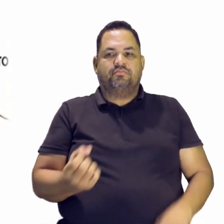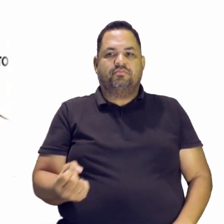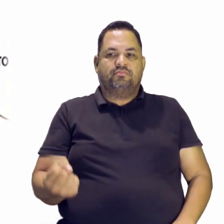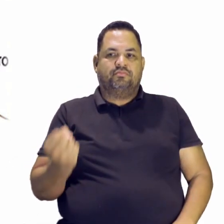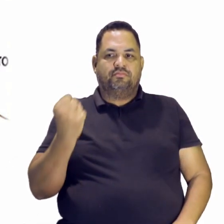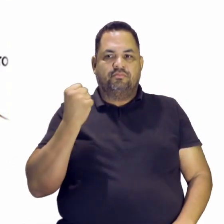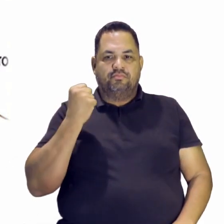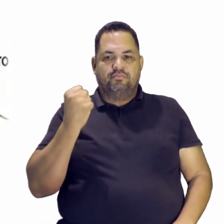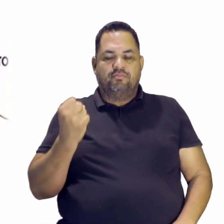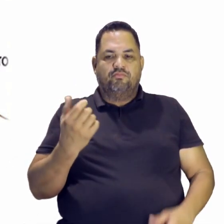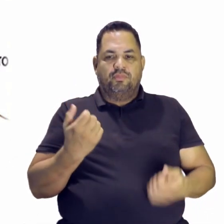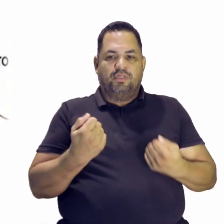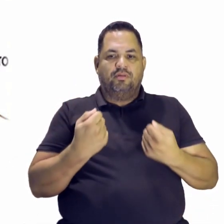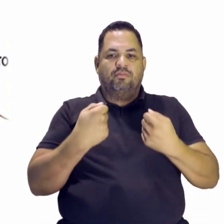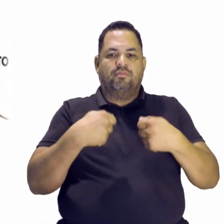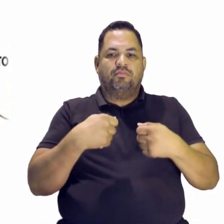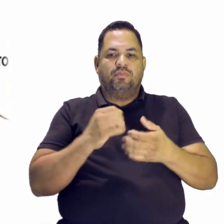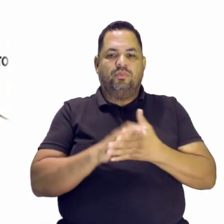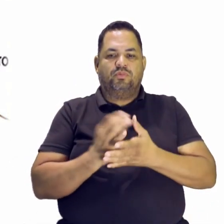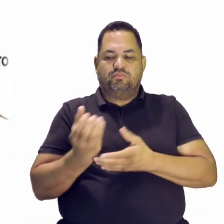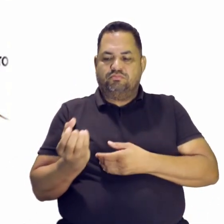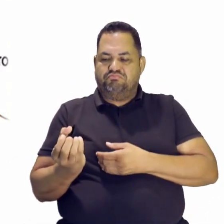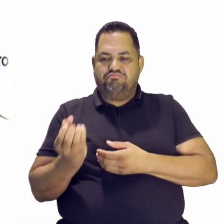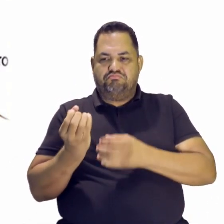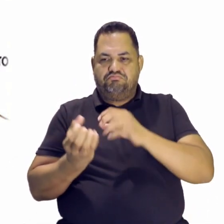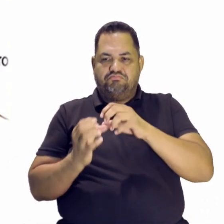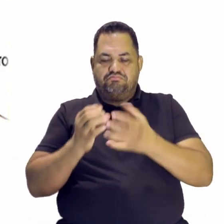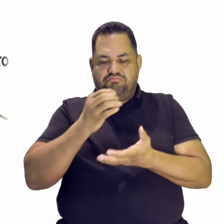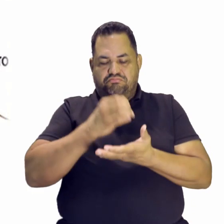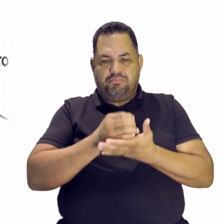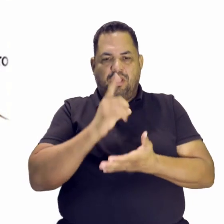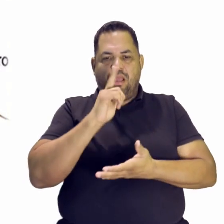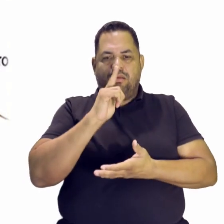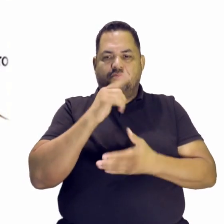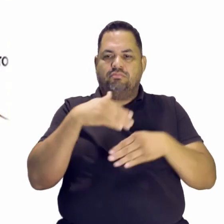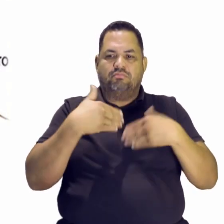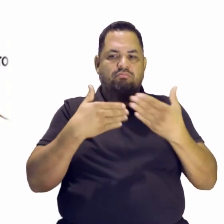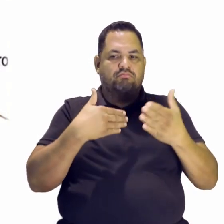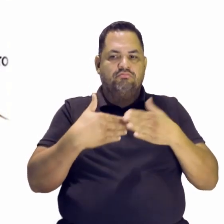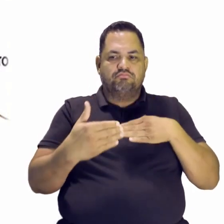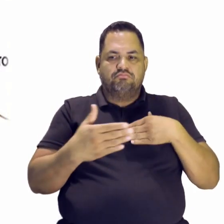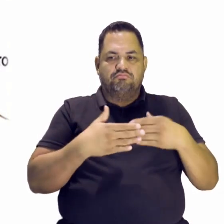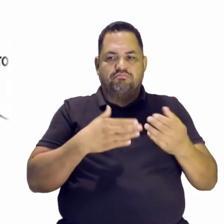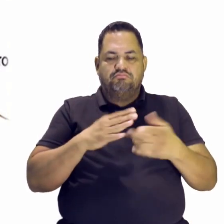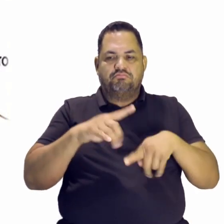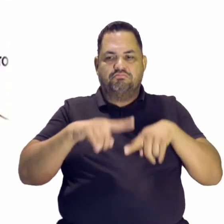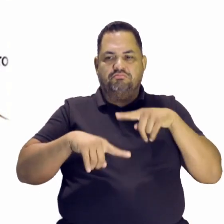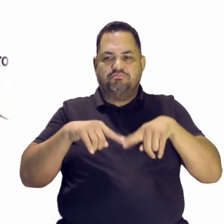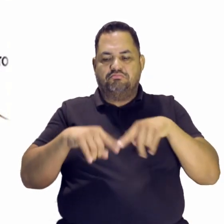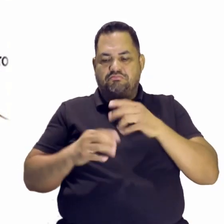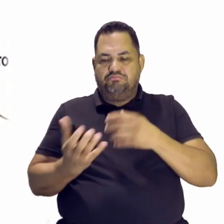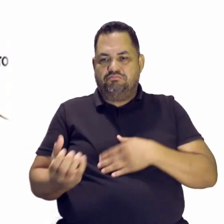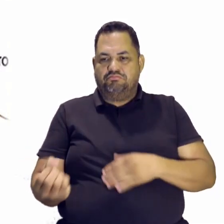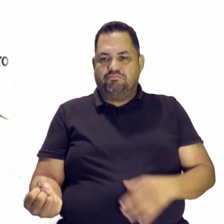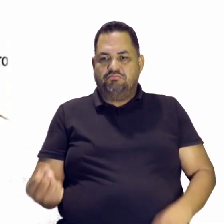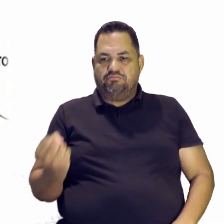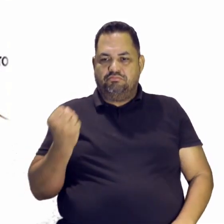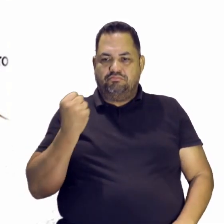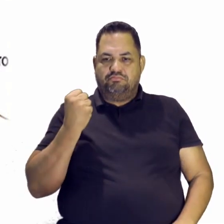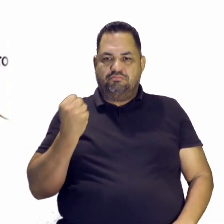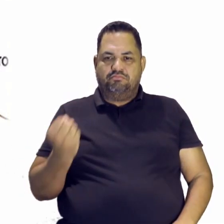tá? Você pode utilizar uma garrafinha PET, uma garrafinha aí com água, tá? Para executar esse movimento